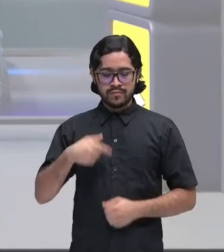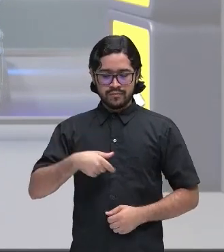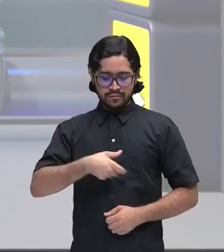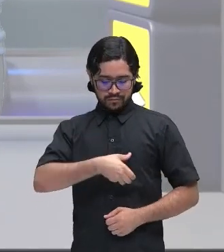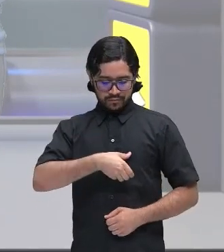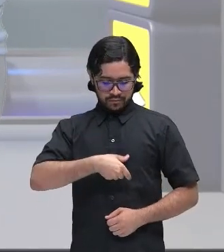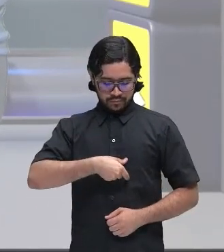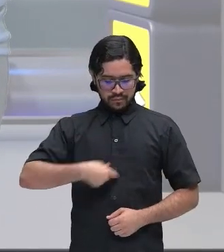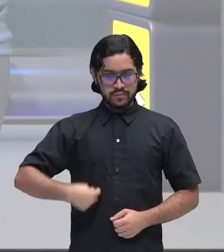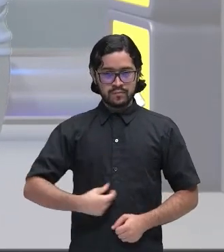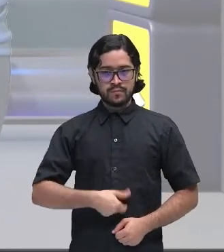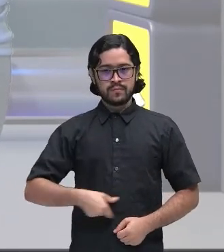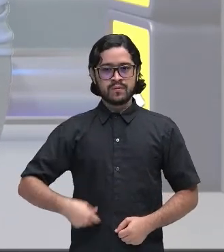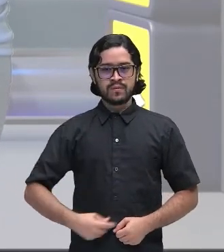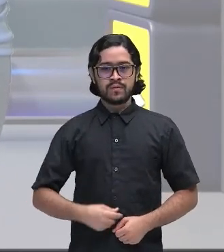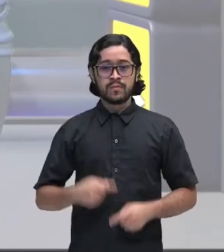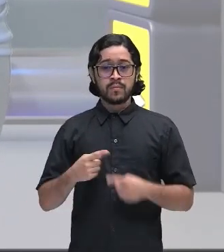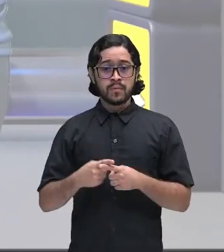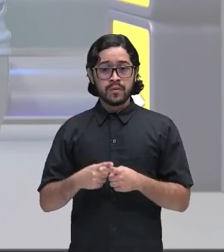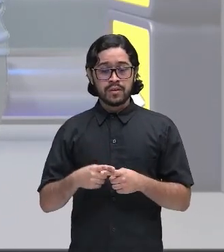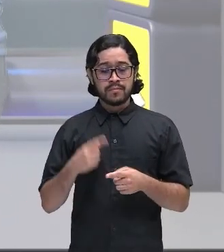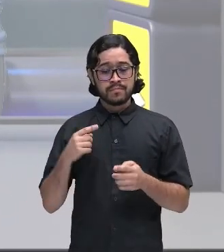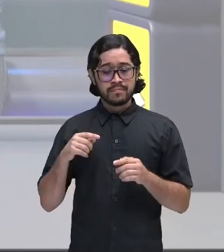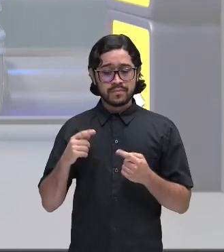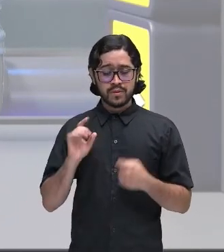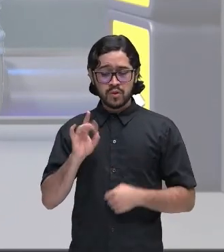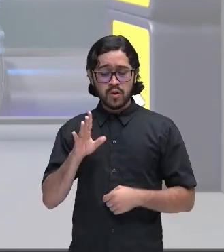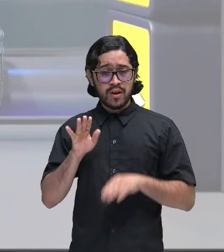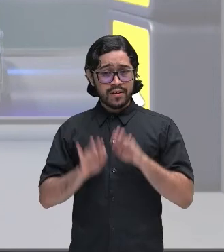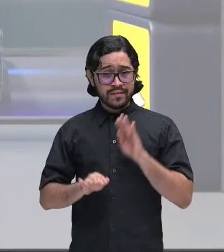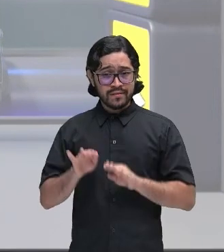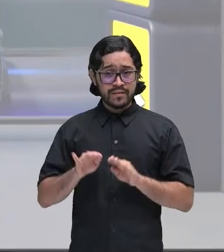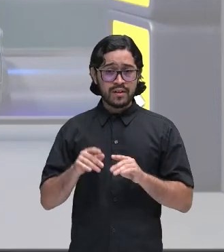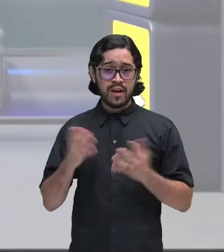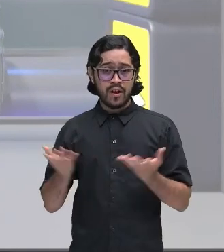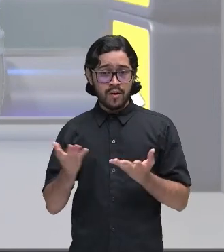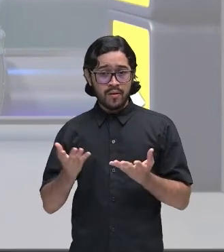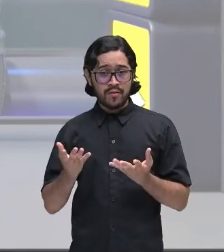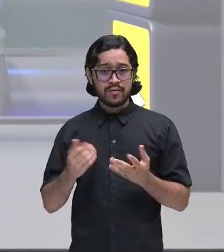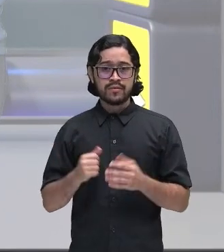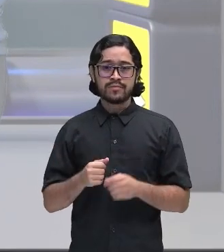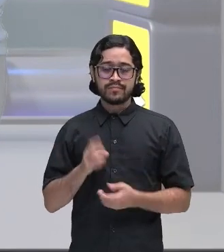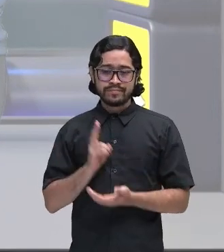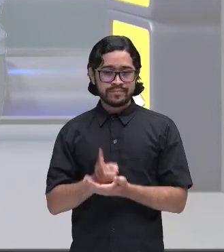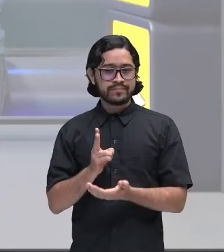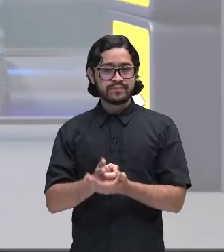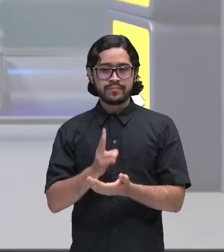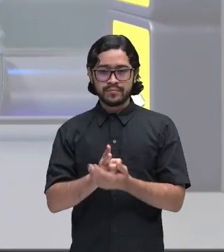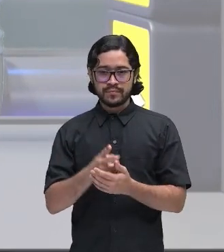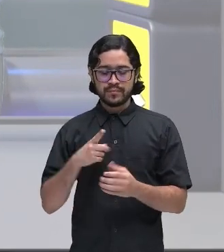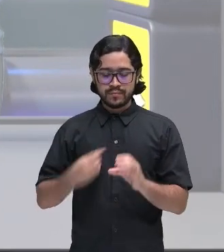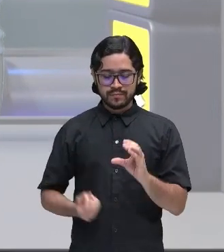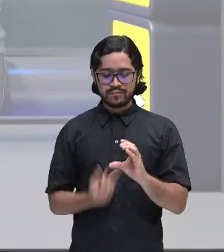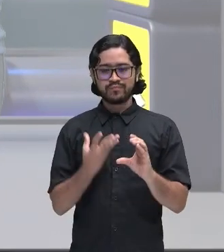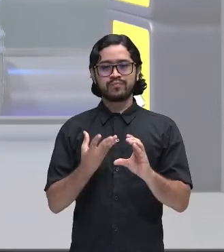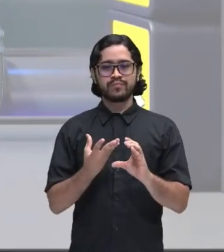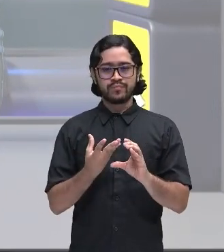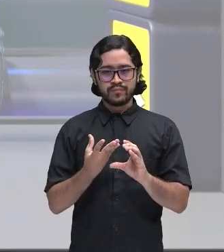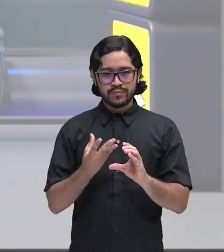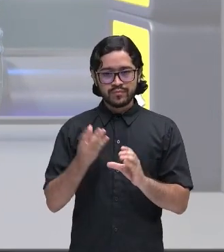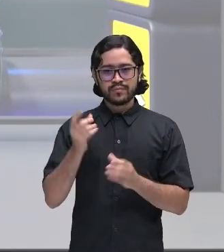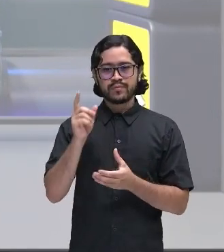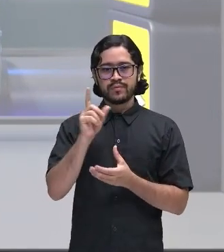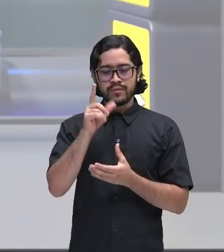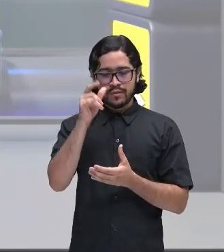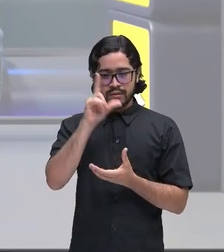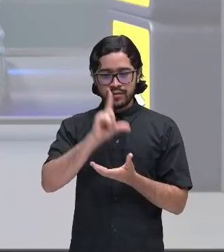deveria ser liberada apenas em necessidade. Agora, o paciente vai ter sempre a bile correndo pelo intestino.